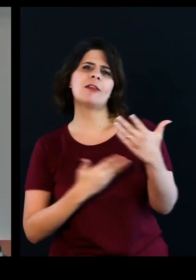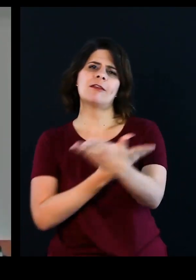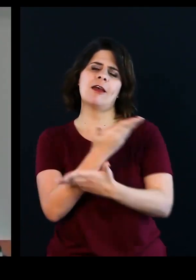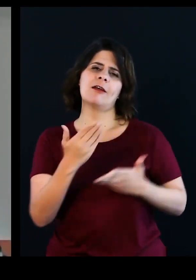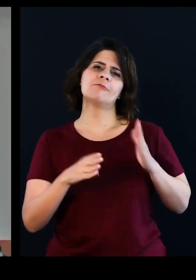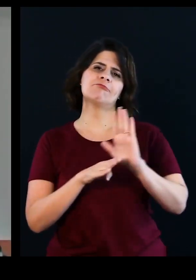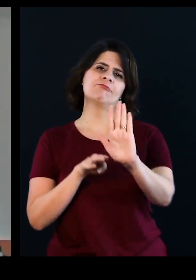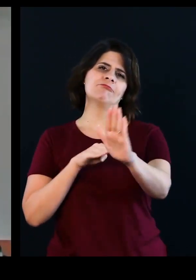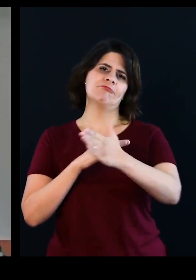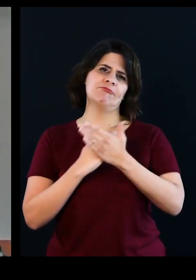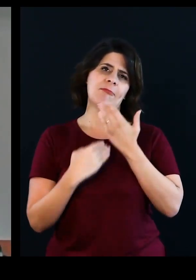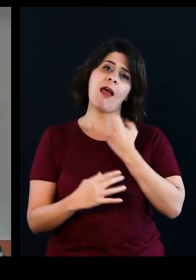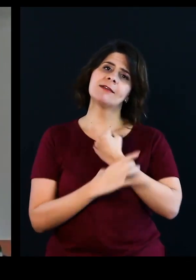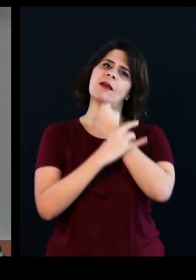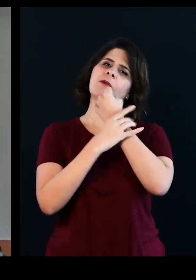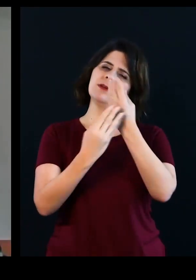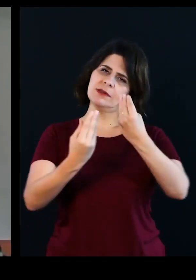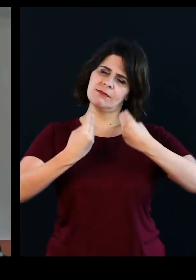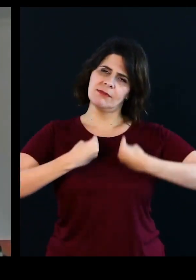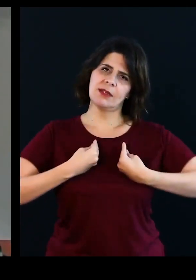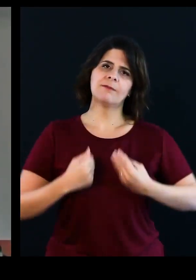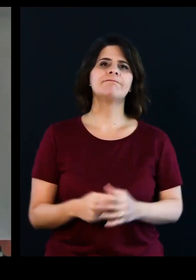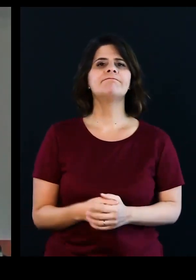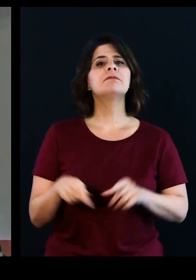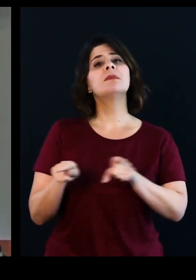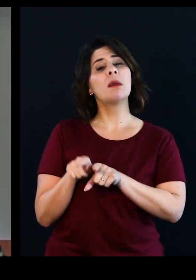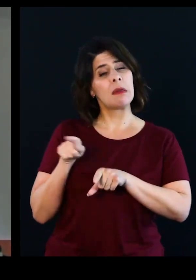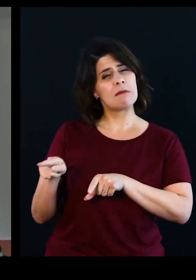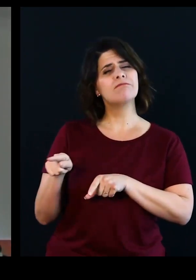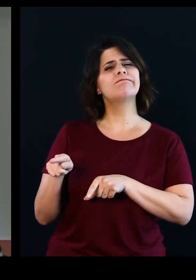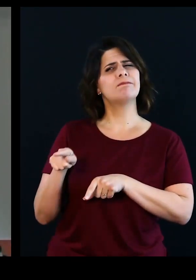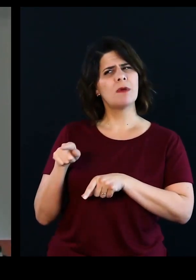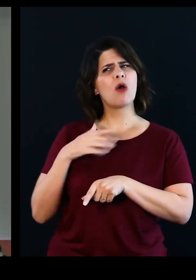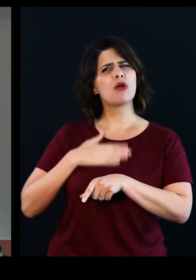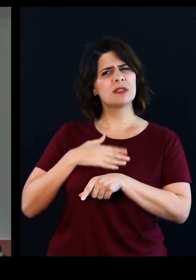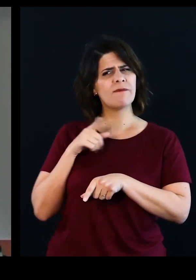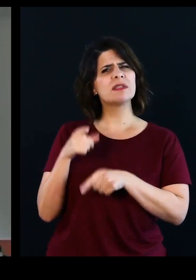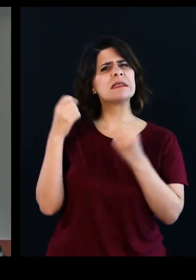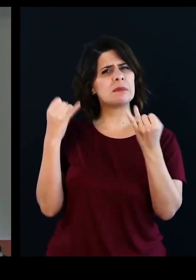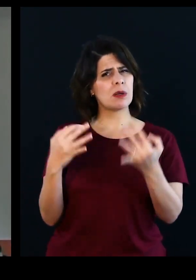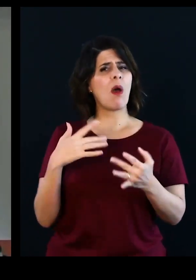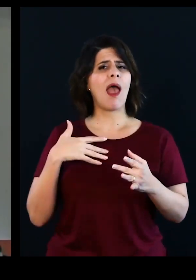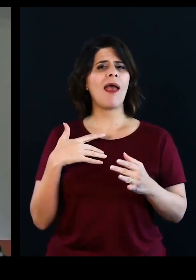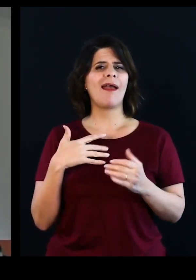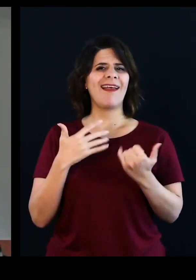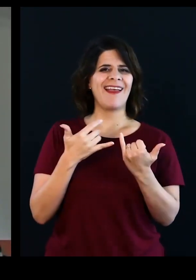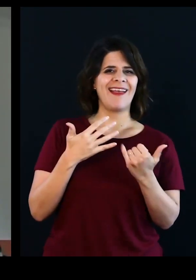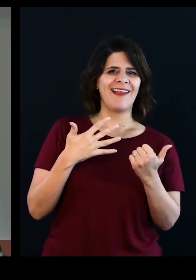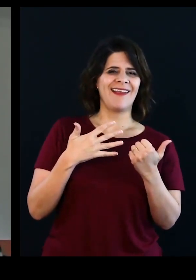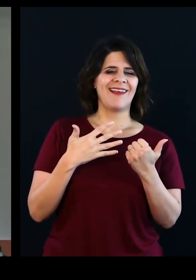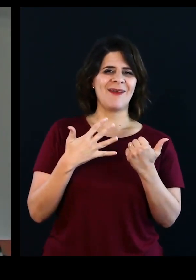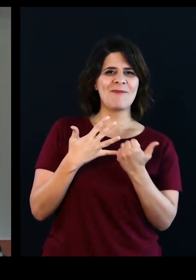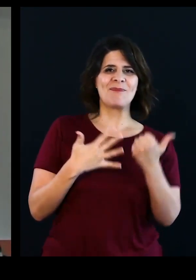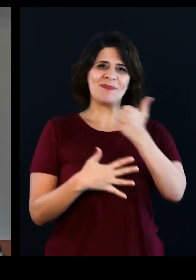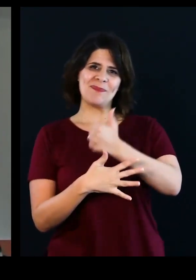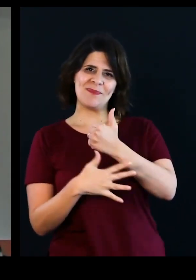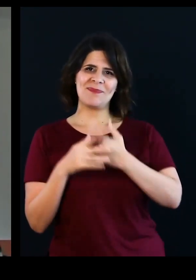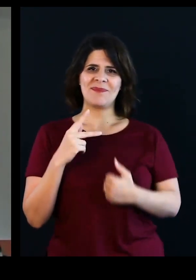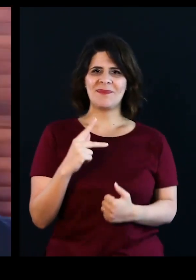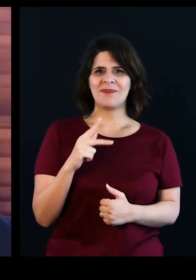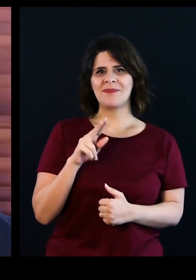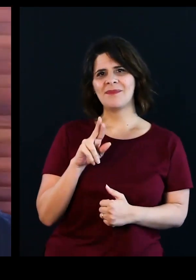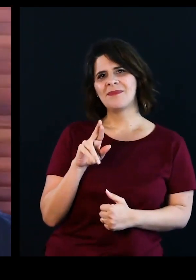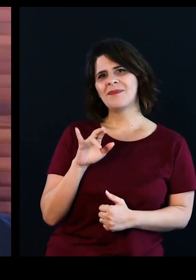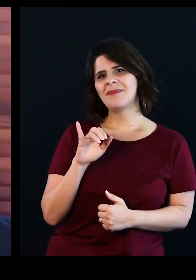Eu gostei muito quando vocês dois falaram da questão do privilégio. Sem dúvida nenhuma, nós que estamos nessas companhias grandes temos esse